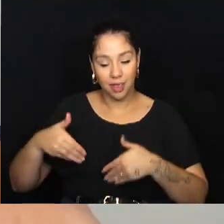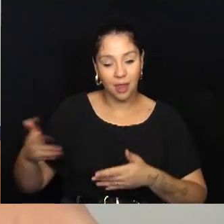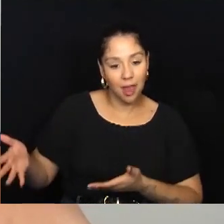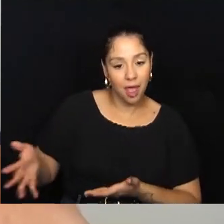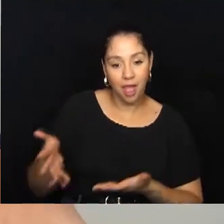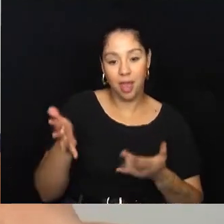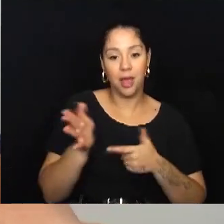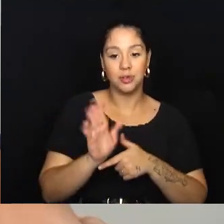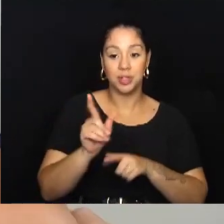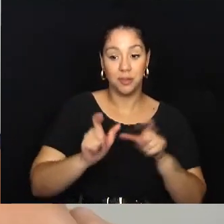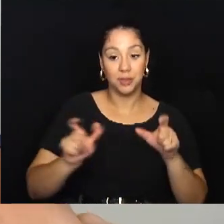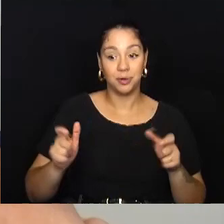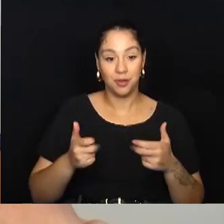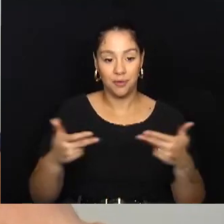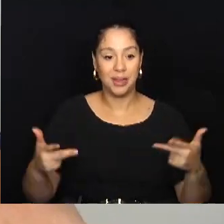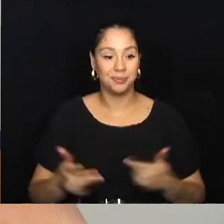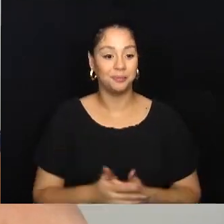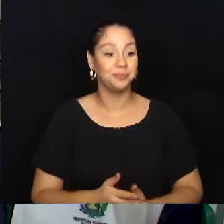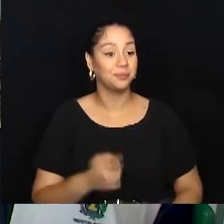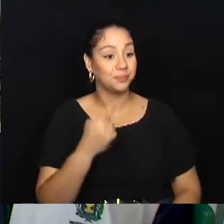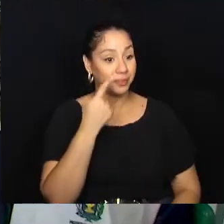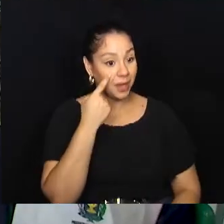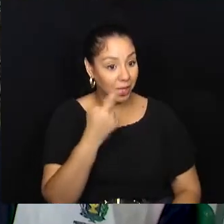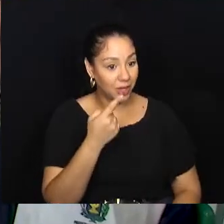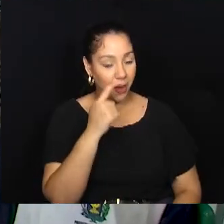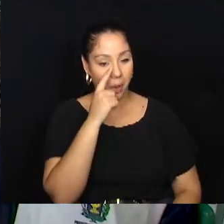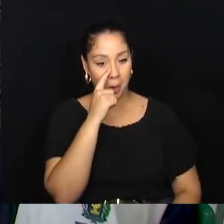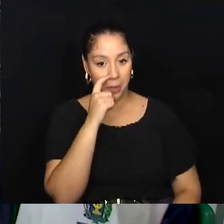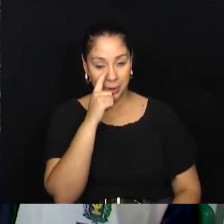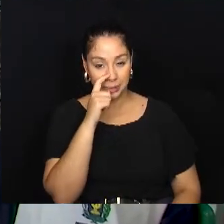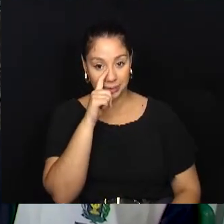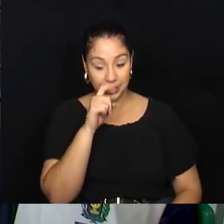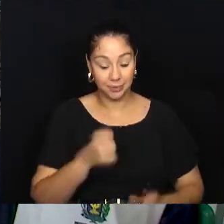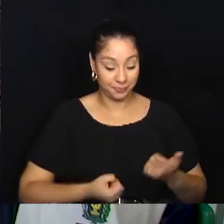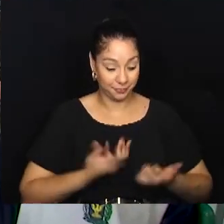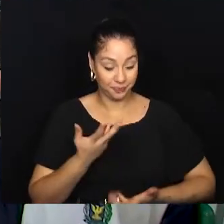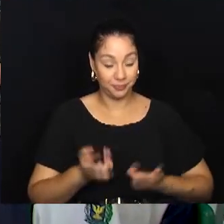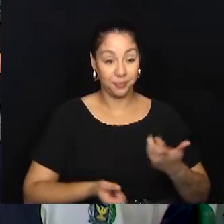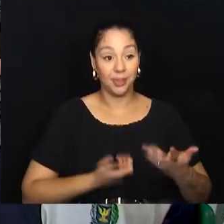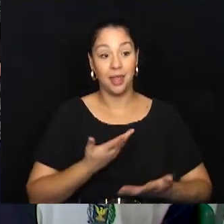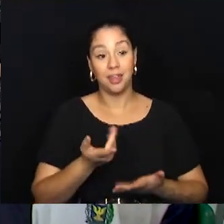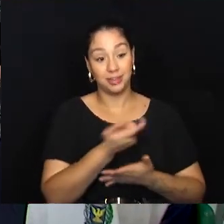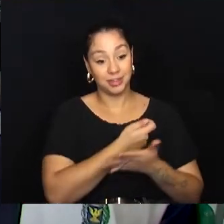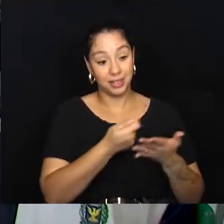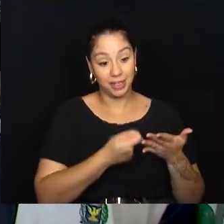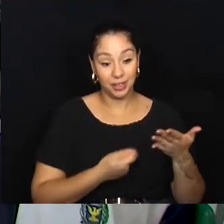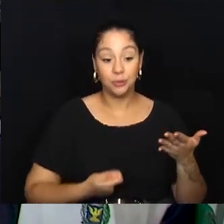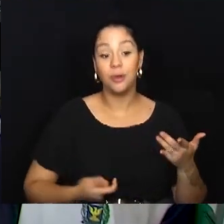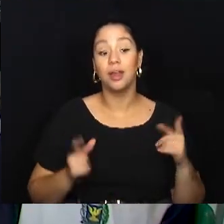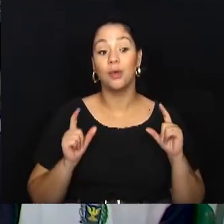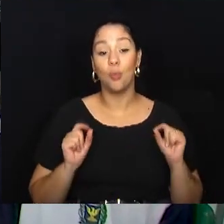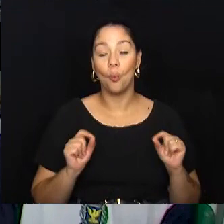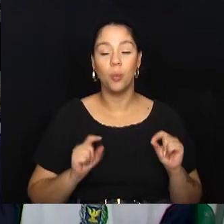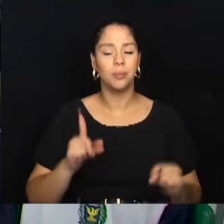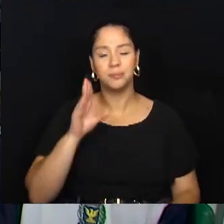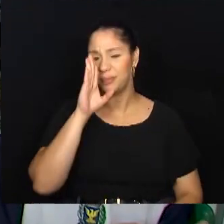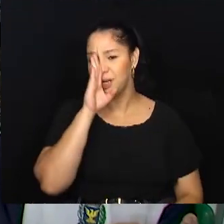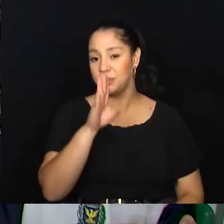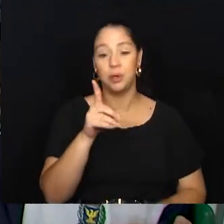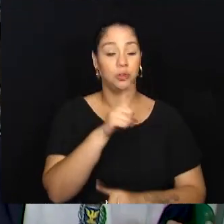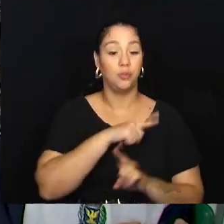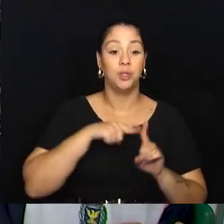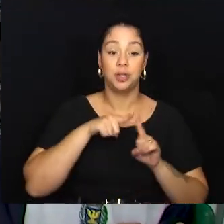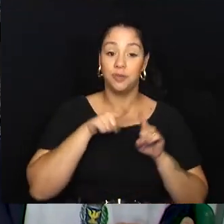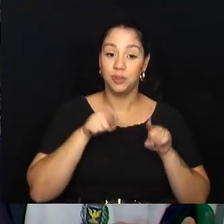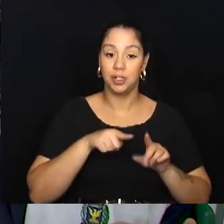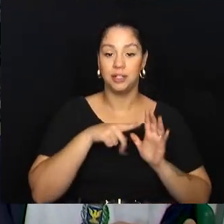eles terem vindo, tá ajudando muitas pessoas. E olha, desenvolver a expressão por meio da escrita é certamente